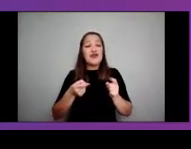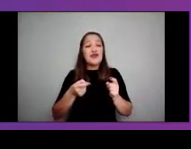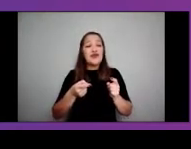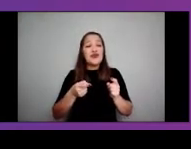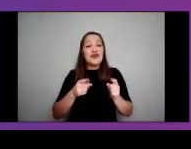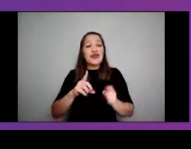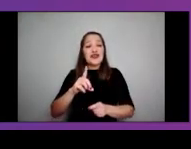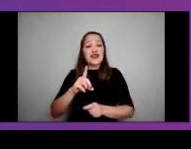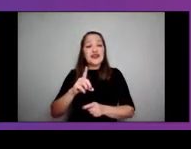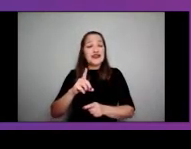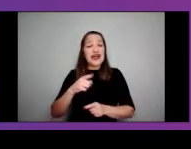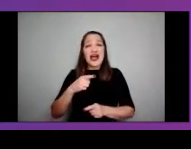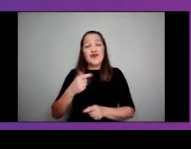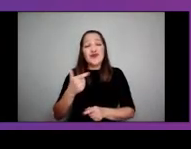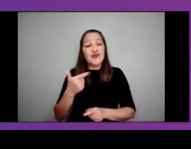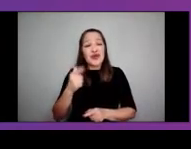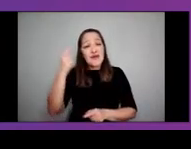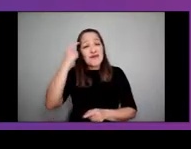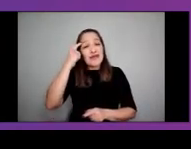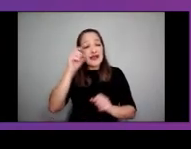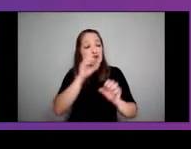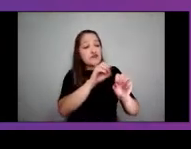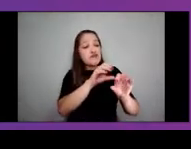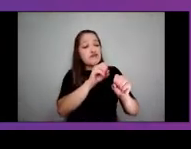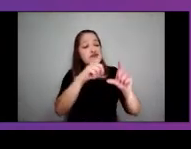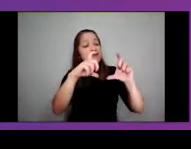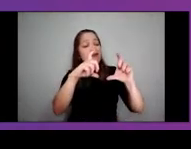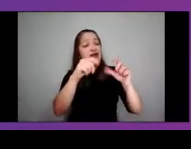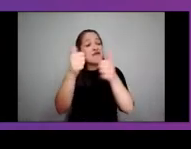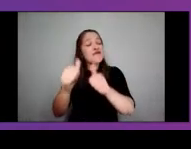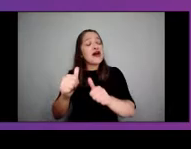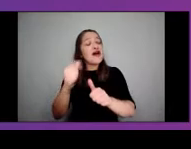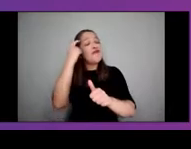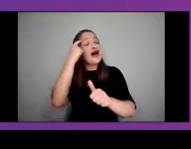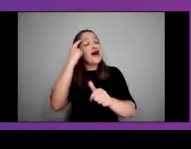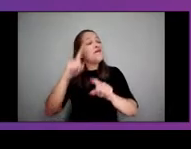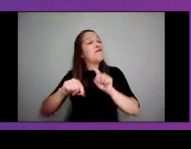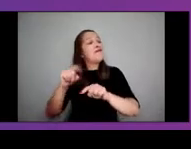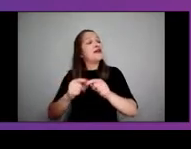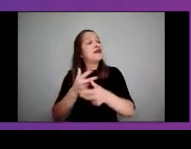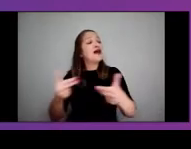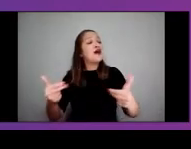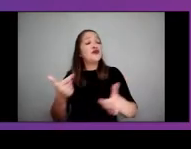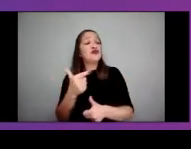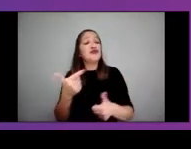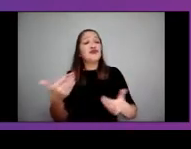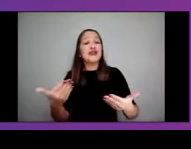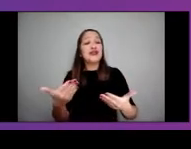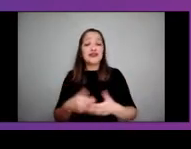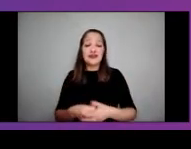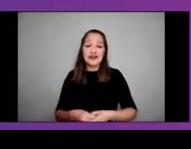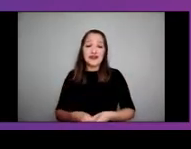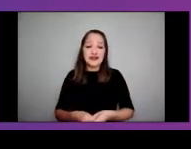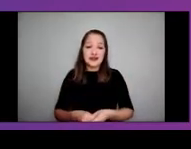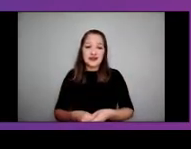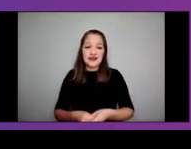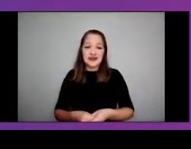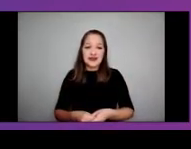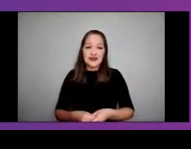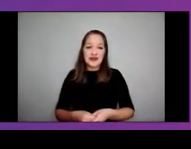fotografia para pensar o ensino da imagem Então como é que a gente como é que a gente ajuda